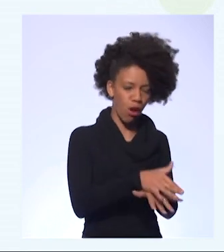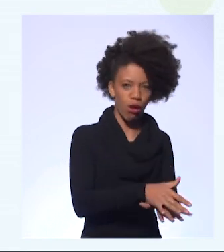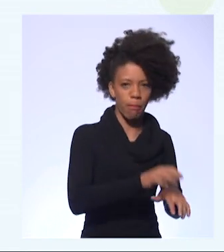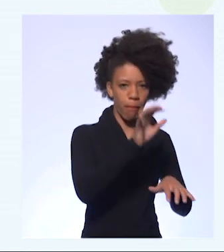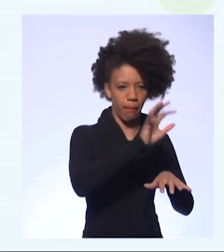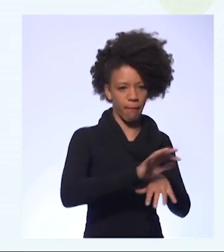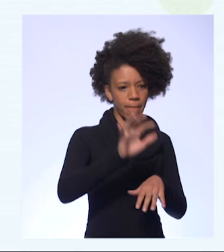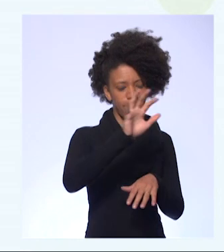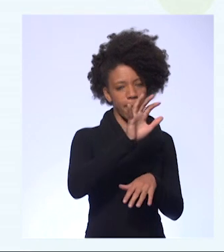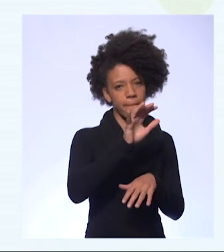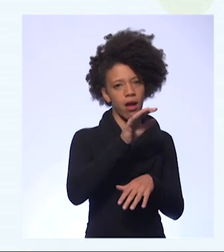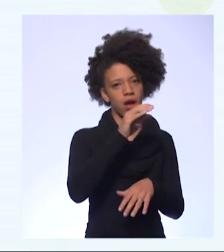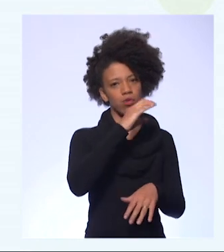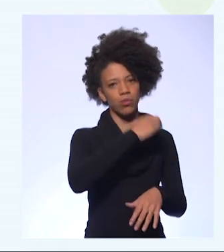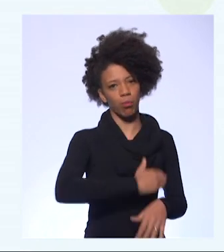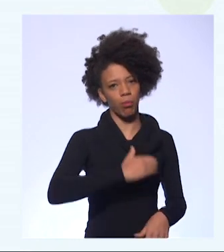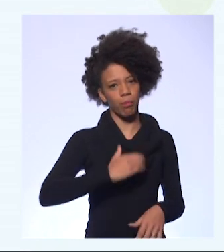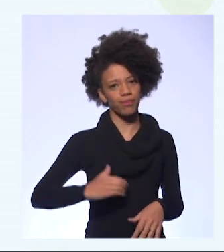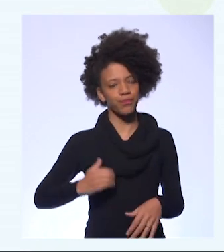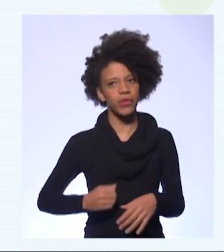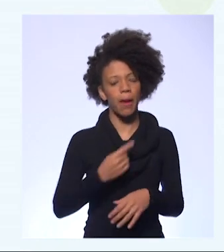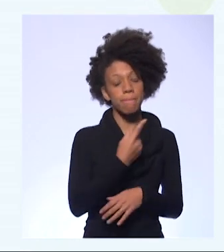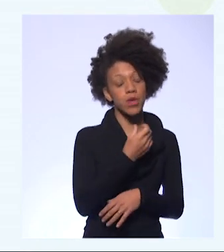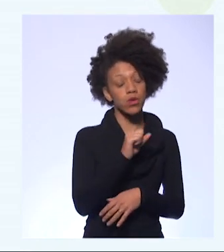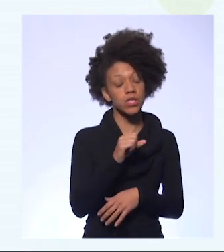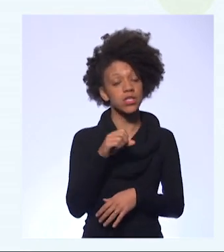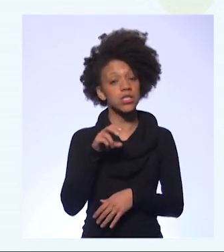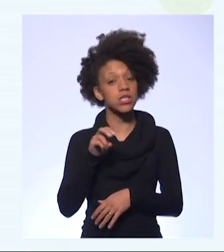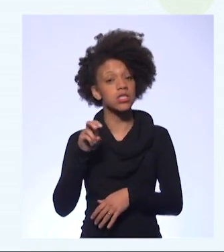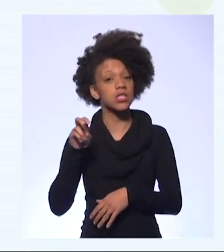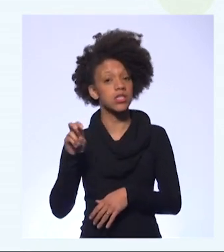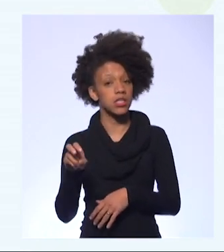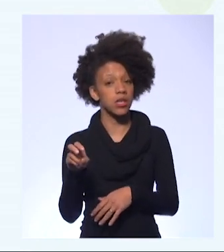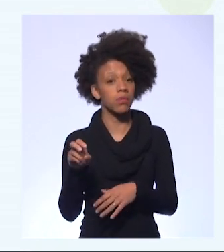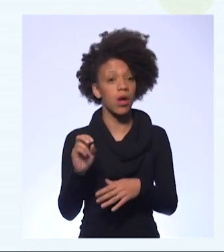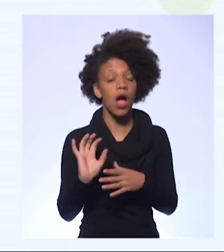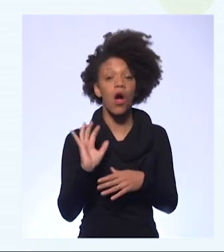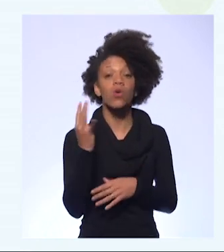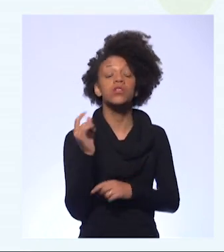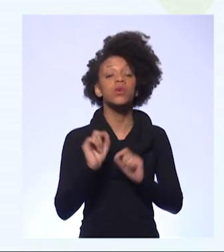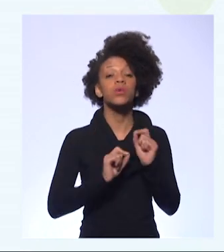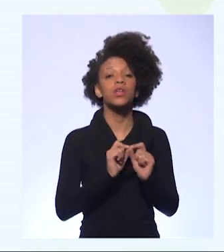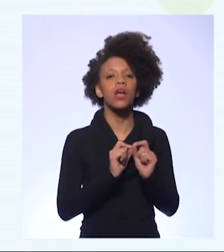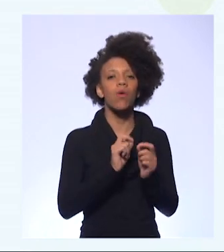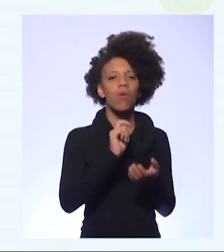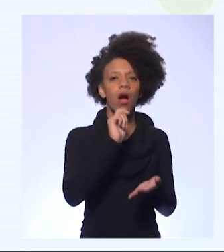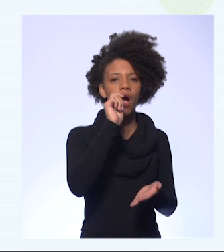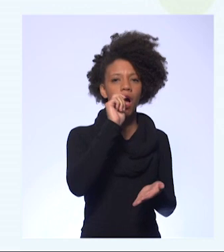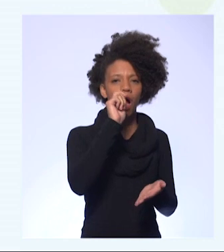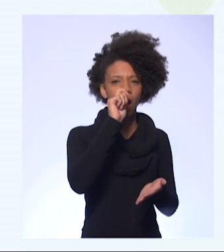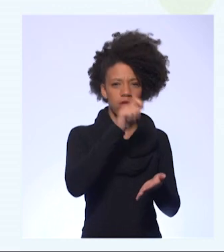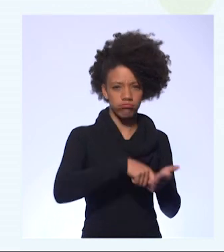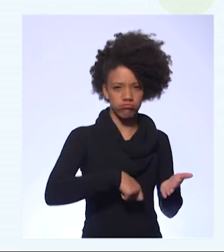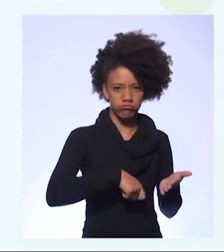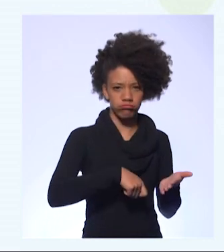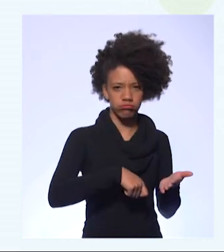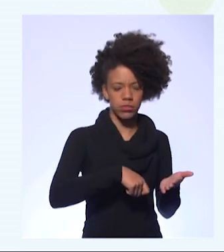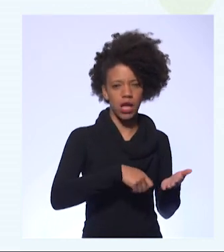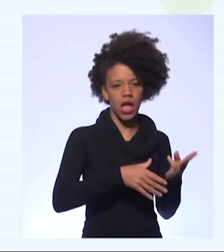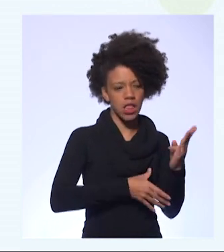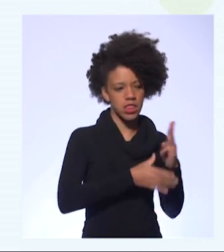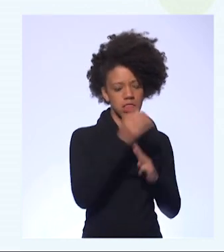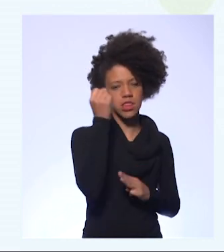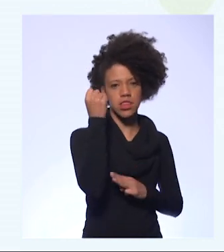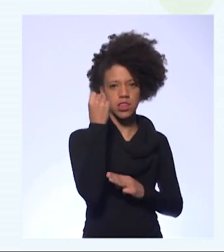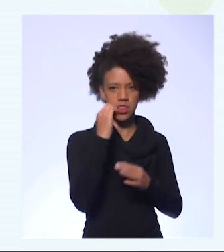no dia a primeira de uma de uma 865 é aconteceu o Tratado da Tríplice Aliança era uma